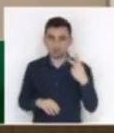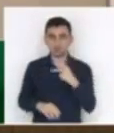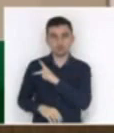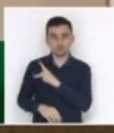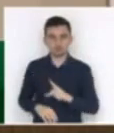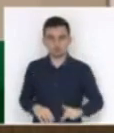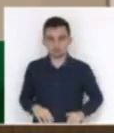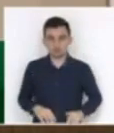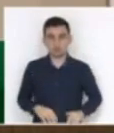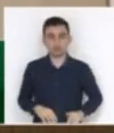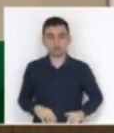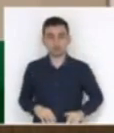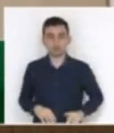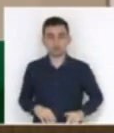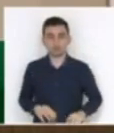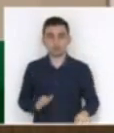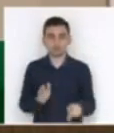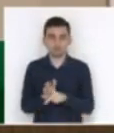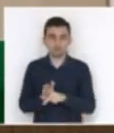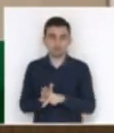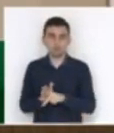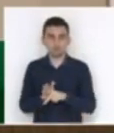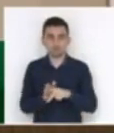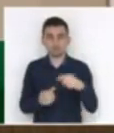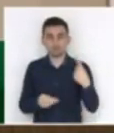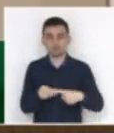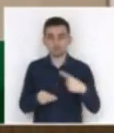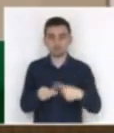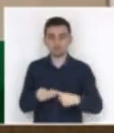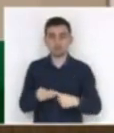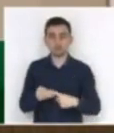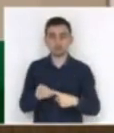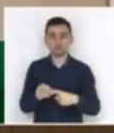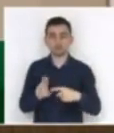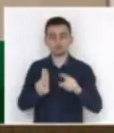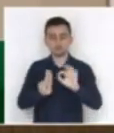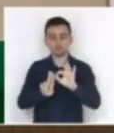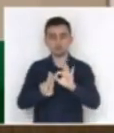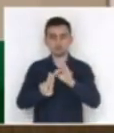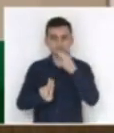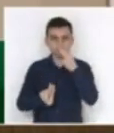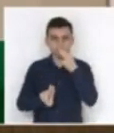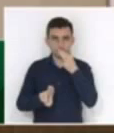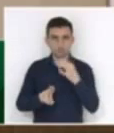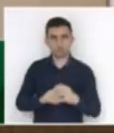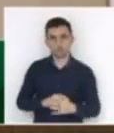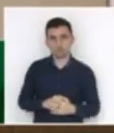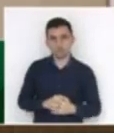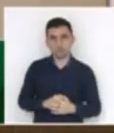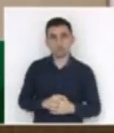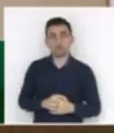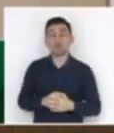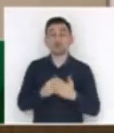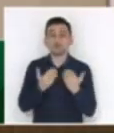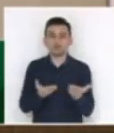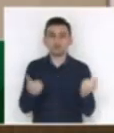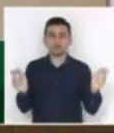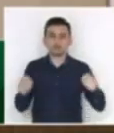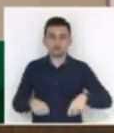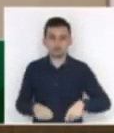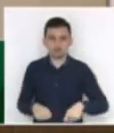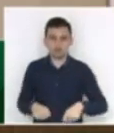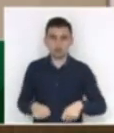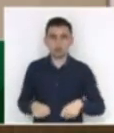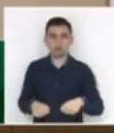Câmara do município de Uruçanga, o vereador Marcos Roberto Silveira, que vai ter a oportunidade de usar a tribuna